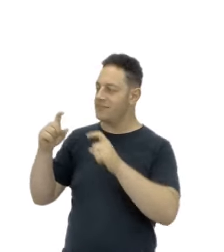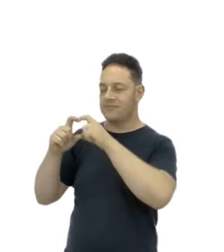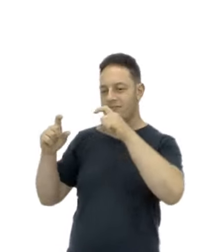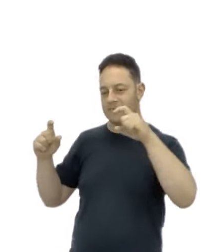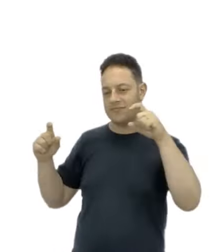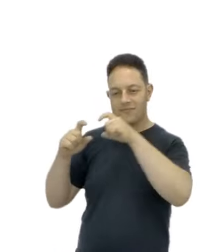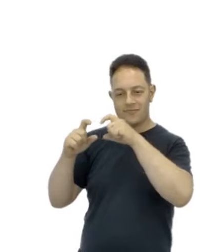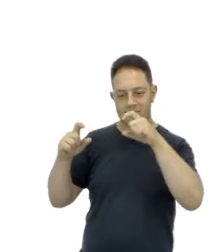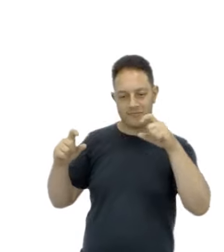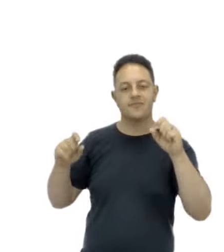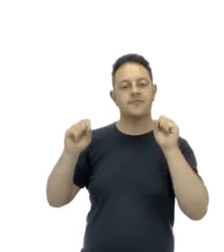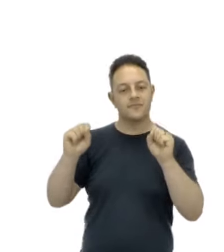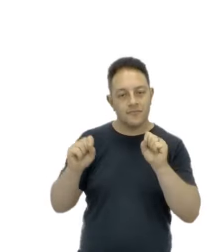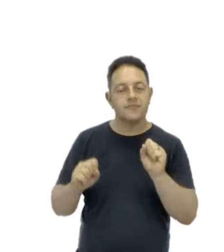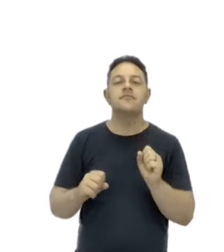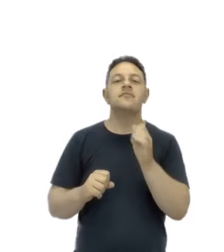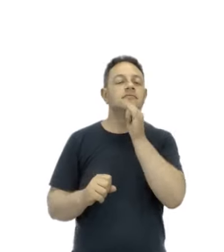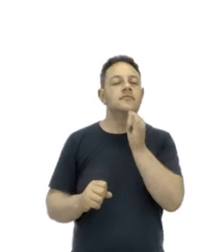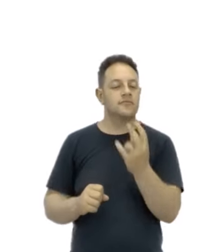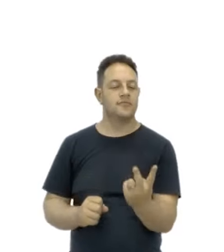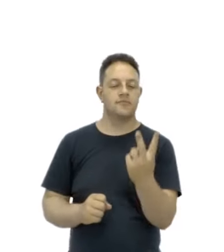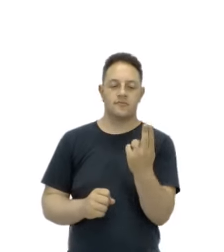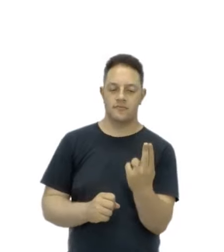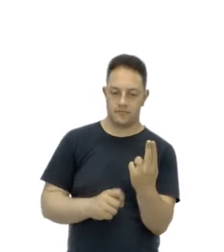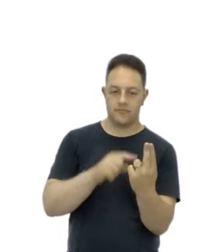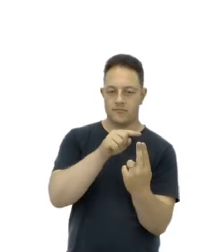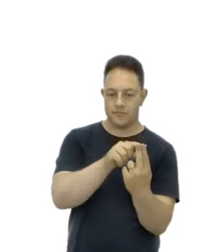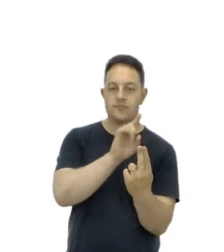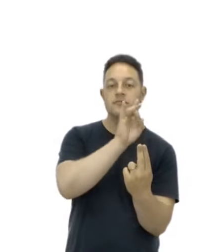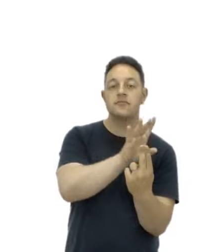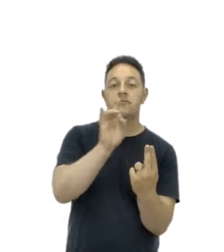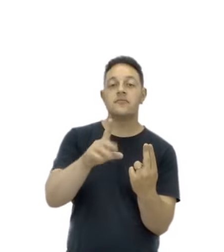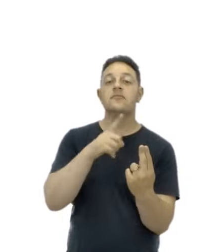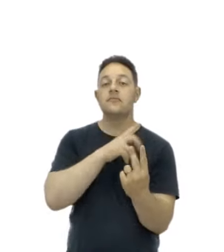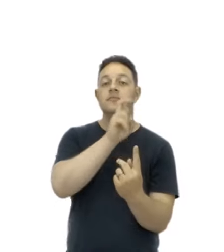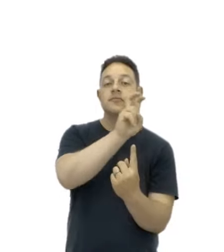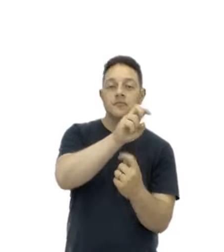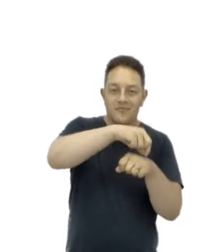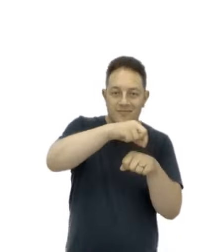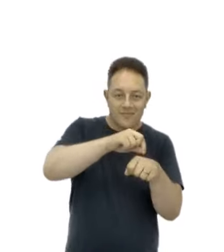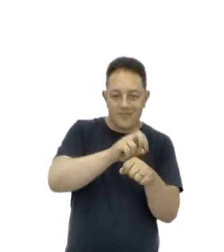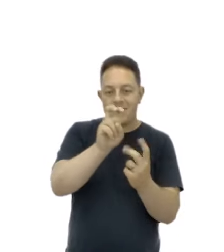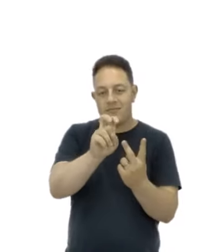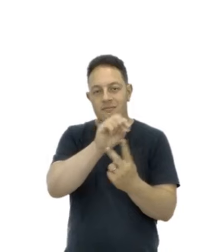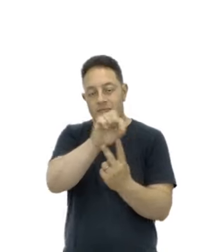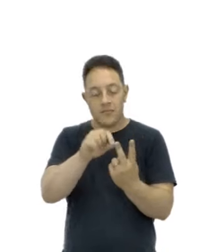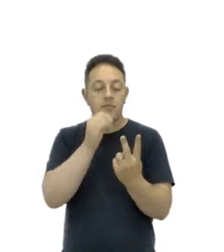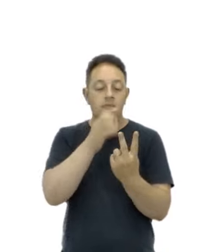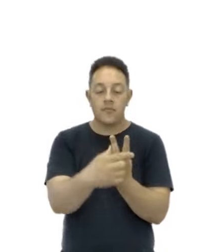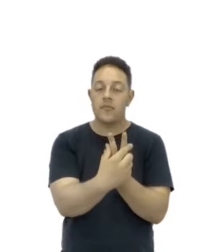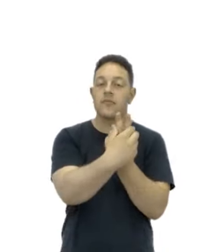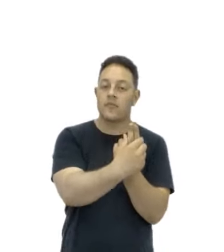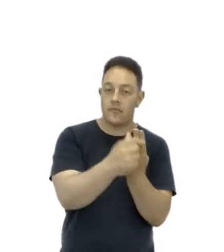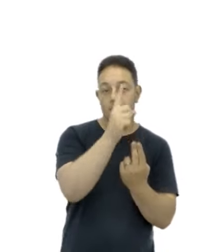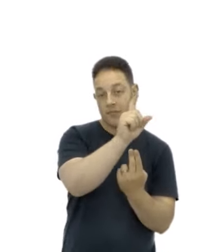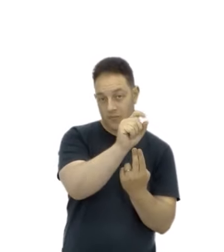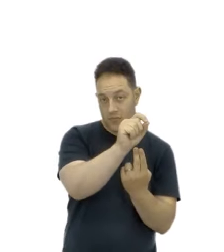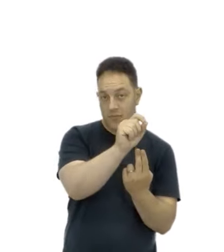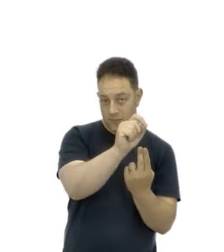pensar. Juntar 2 joaninhas, como cada uma tinha 5 pintinhas, 2 terão 10